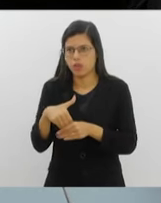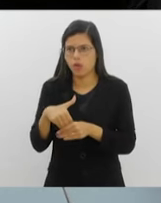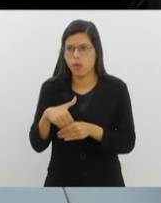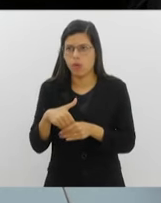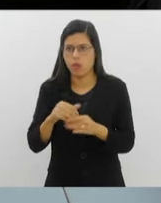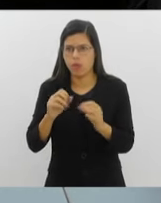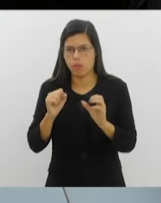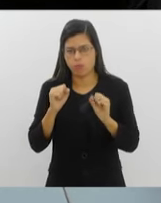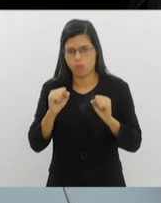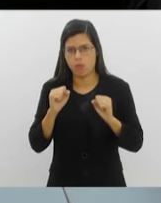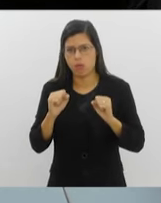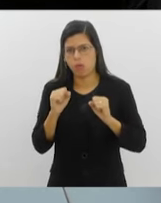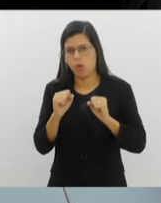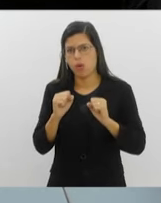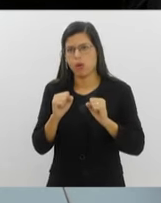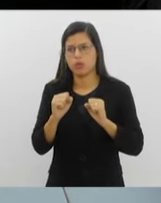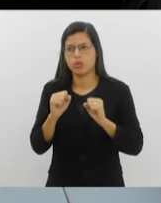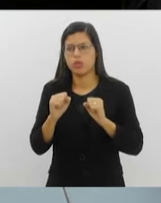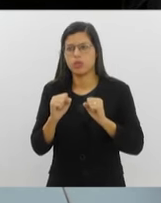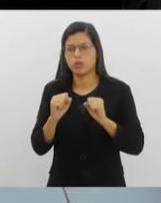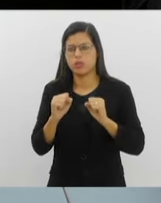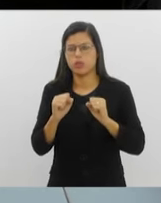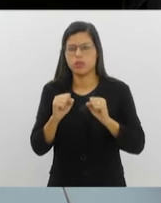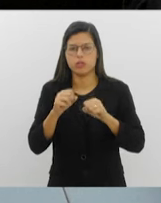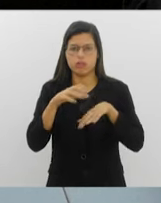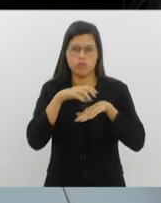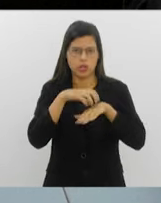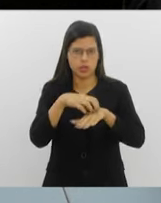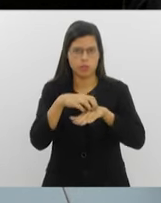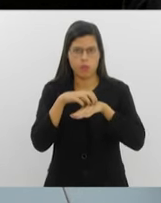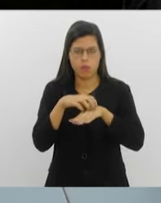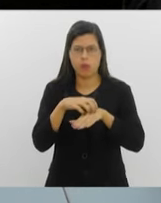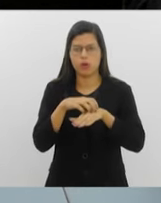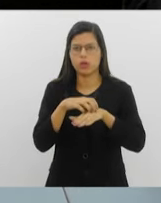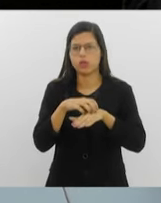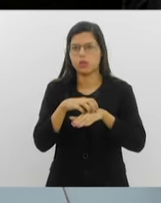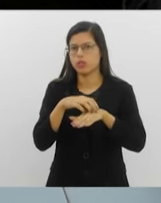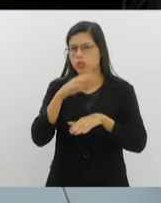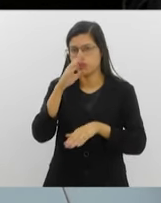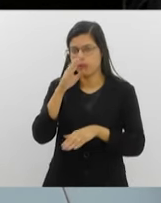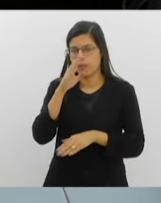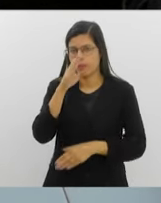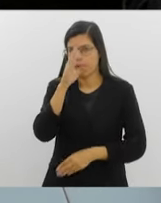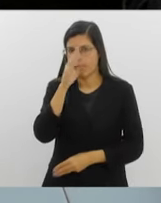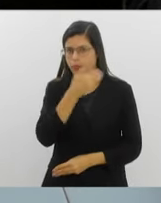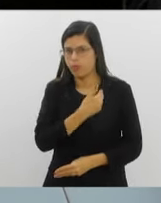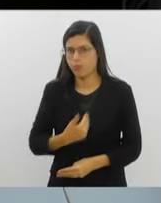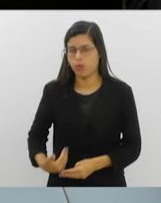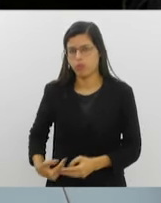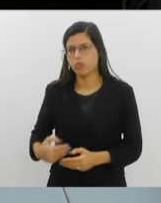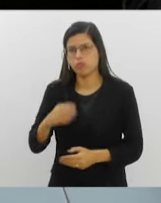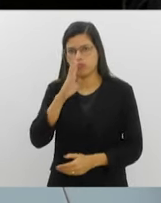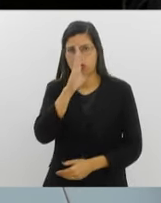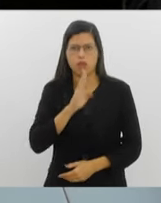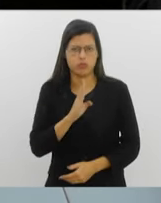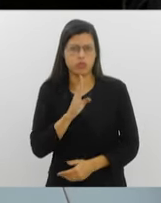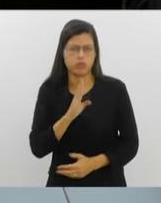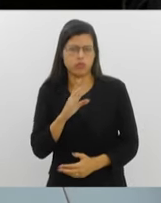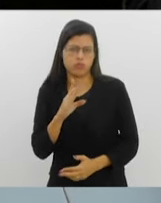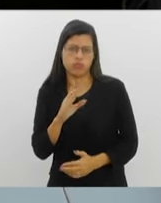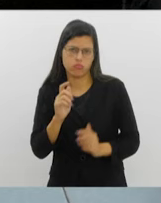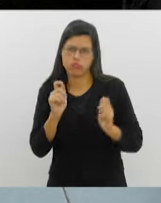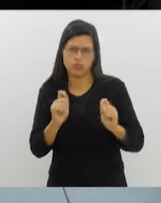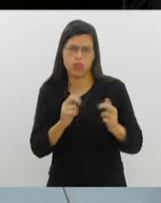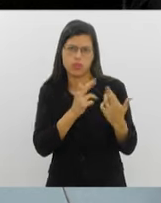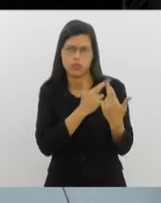pode definir que o transporte público estadual pode ser gratuito. Ele tem essa competência.